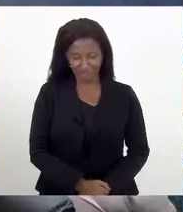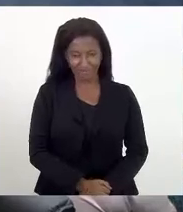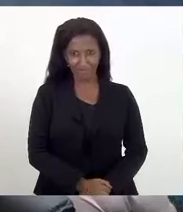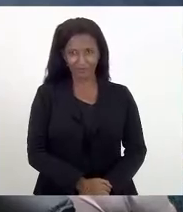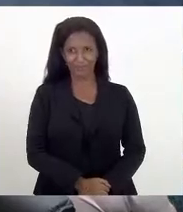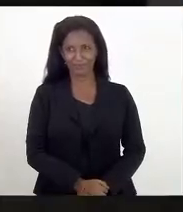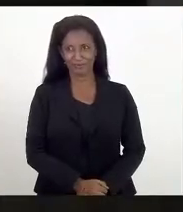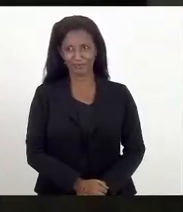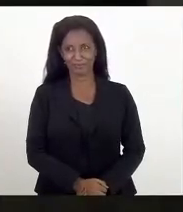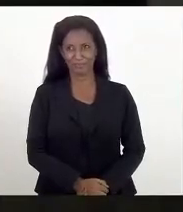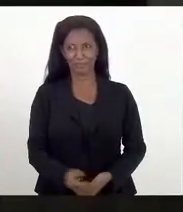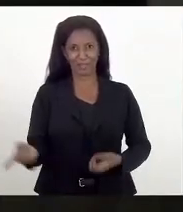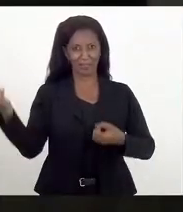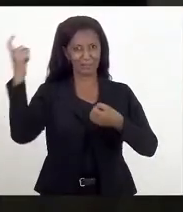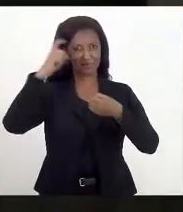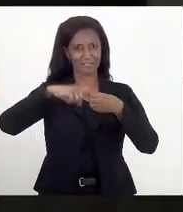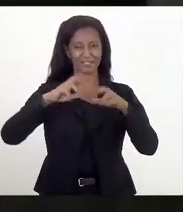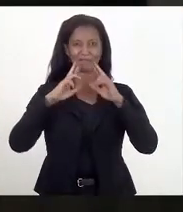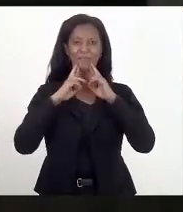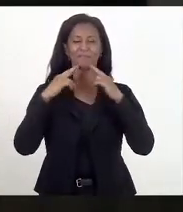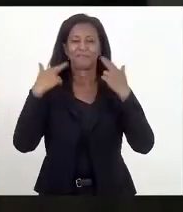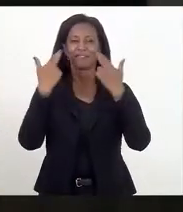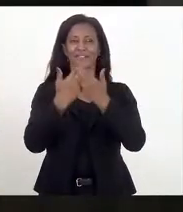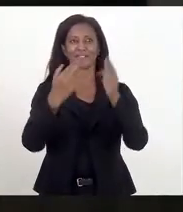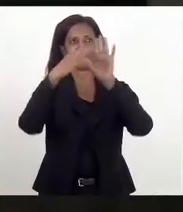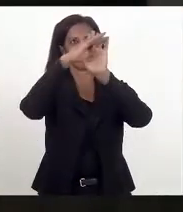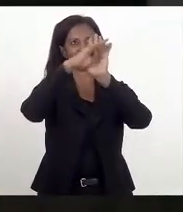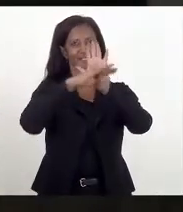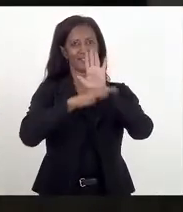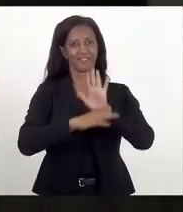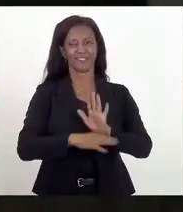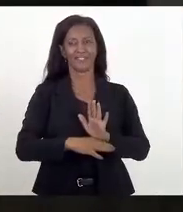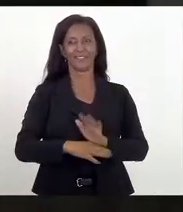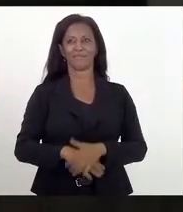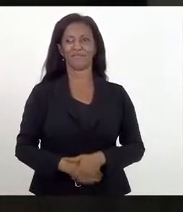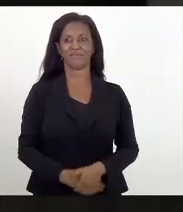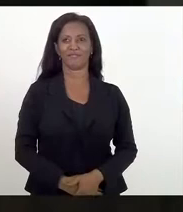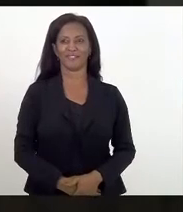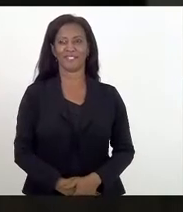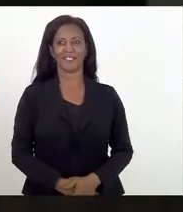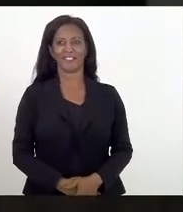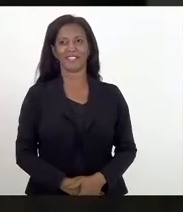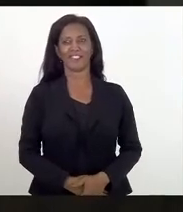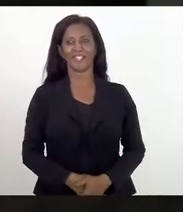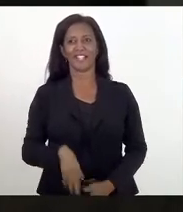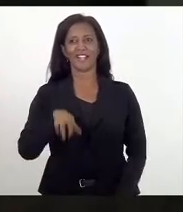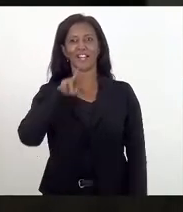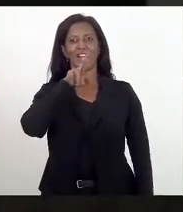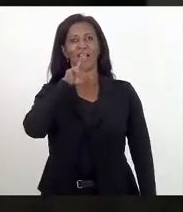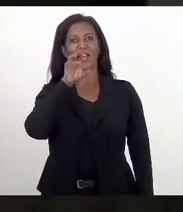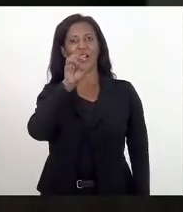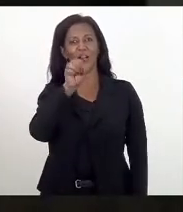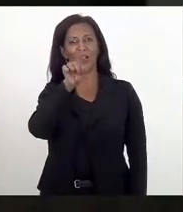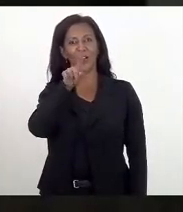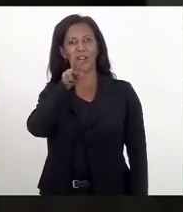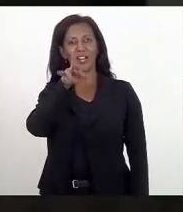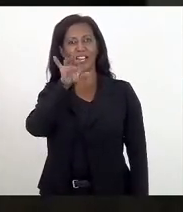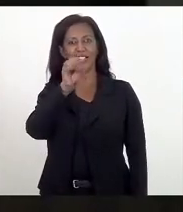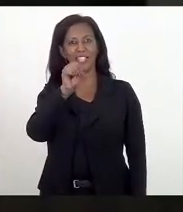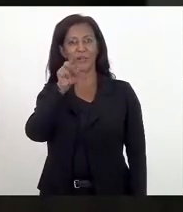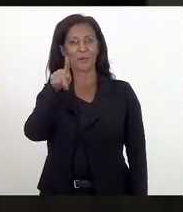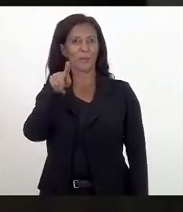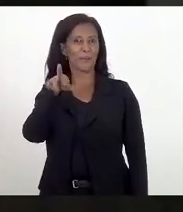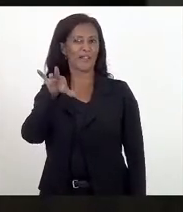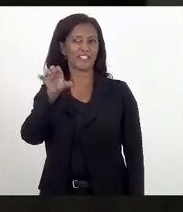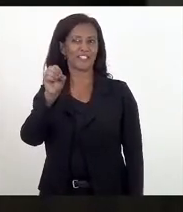Está reaberta a sessão, passa-se a ordem do dia. Saudar a presença do doutor Rodrigo Pacheco, defensor